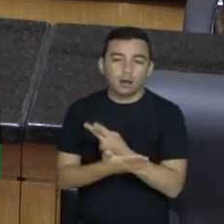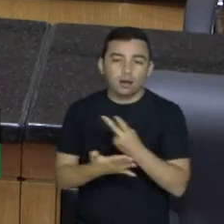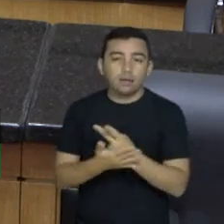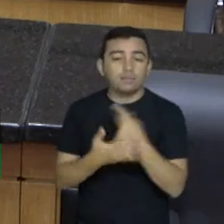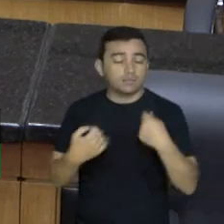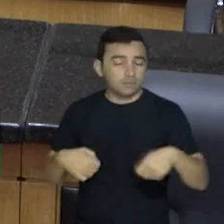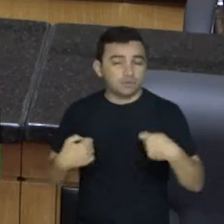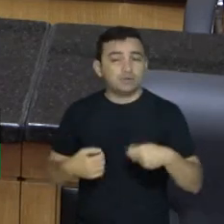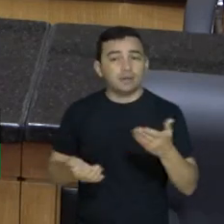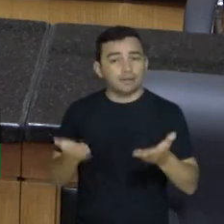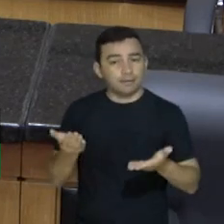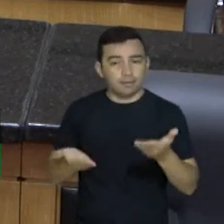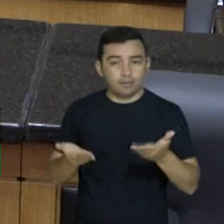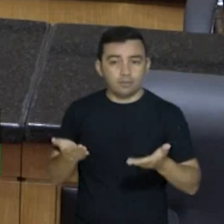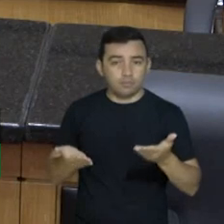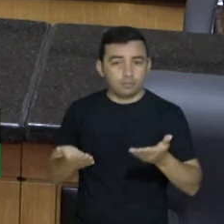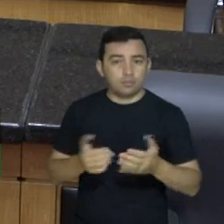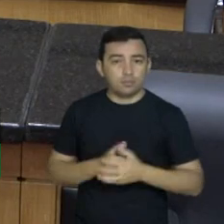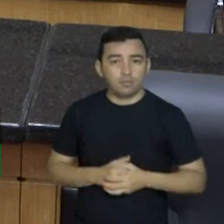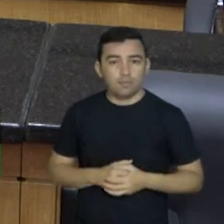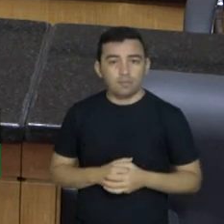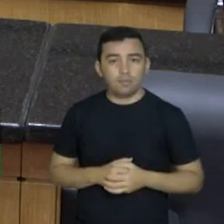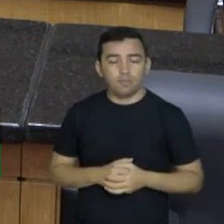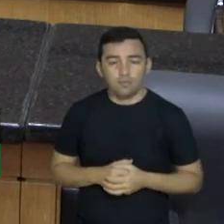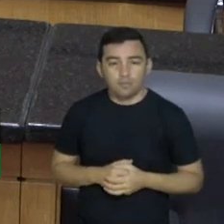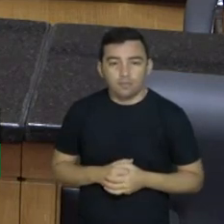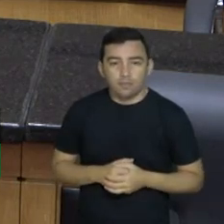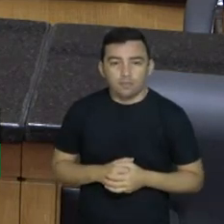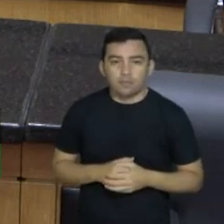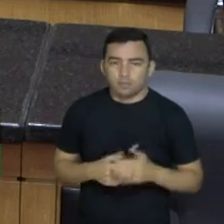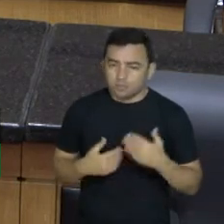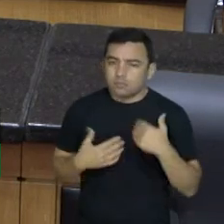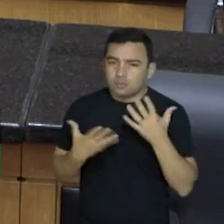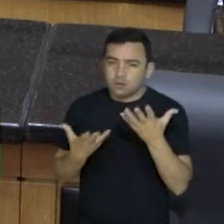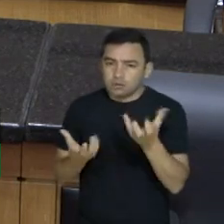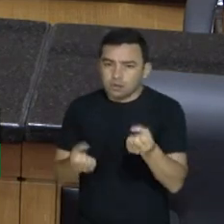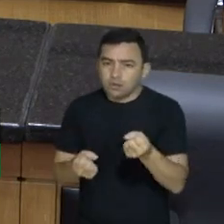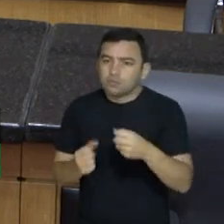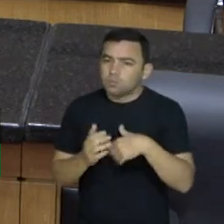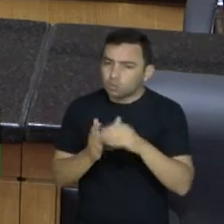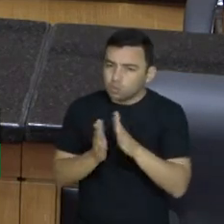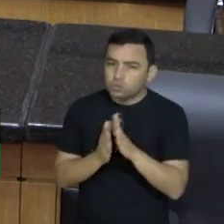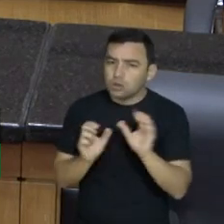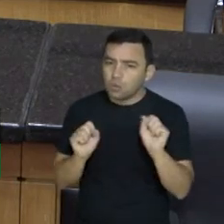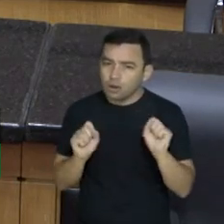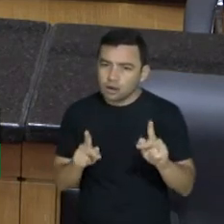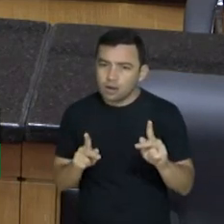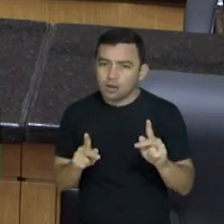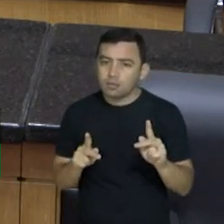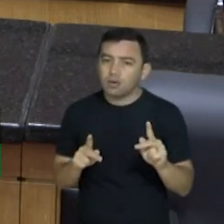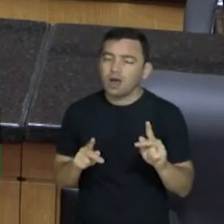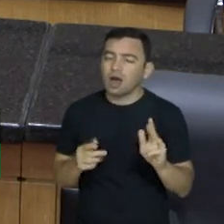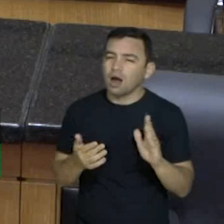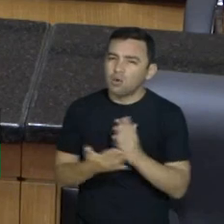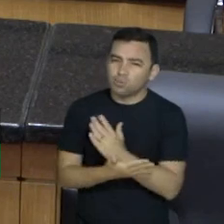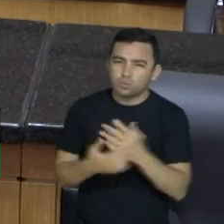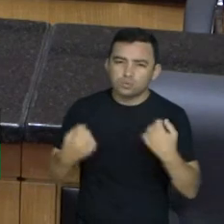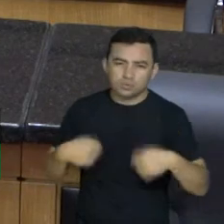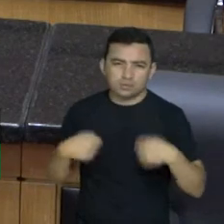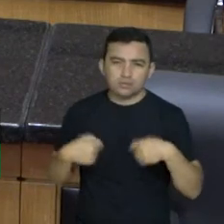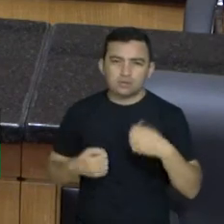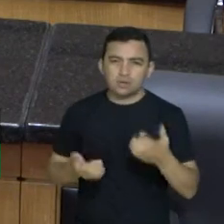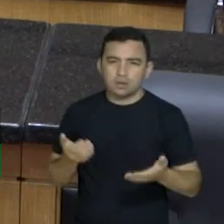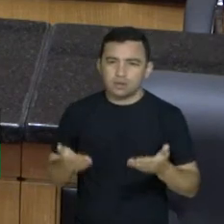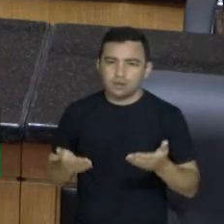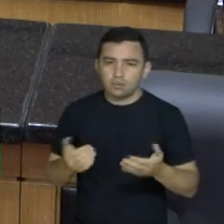ter bom senso e alguns pontos né Eu admito tem que ser punido tá tudo certo mas tem coisas que tem que ter um bom senso né